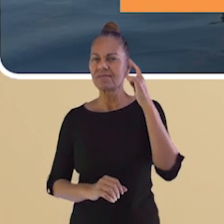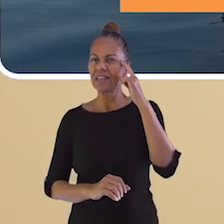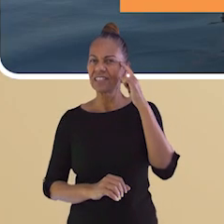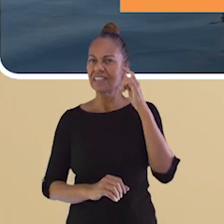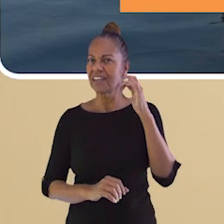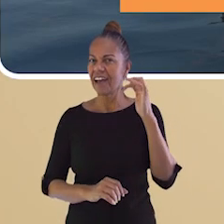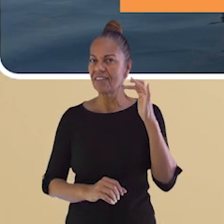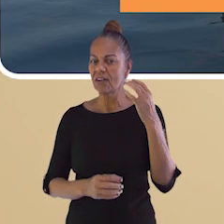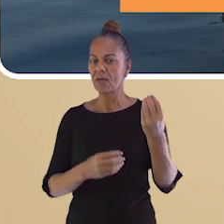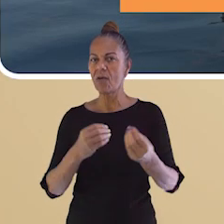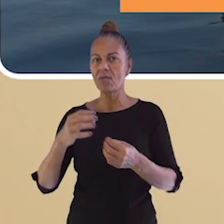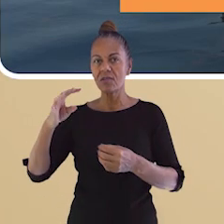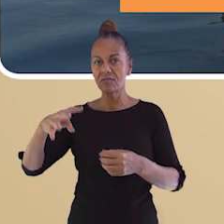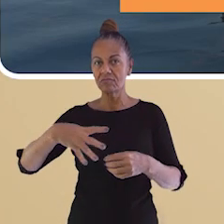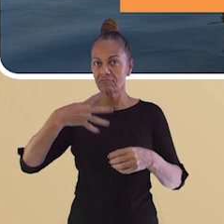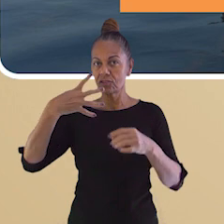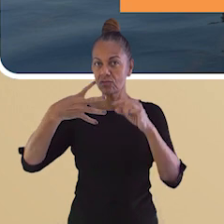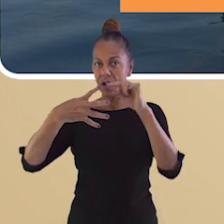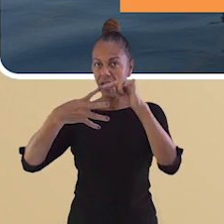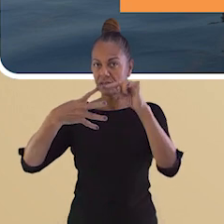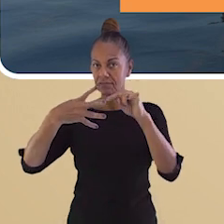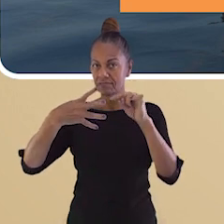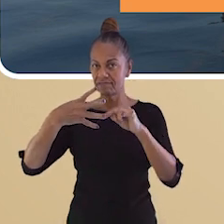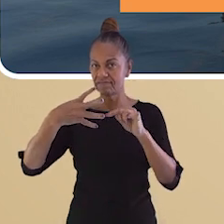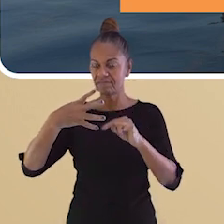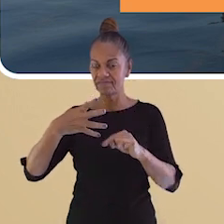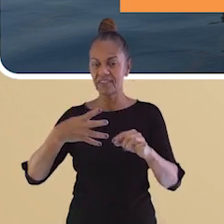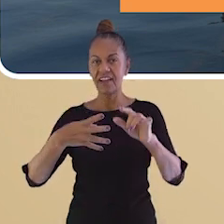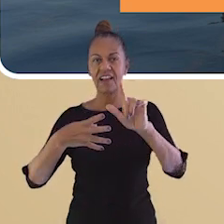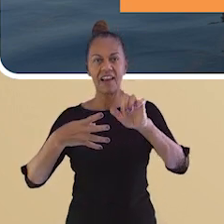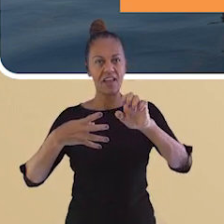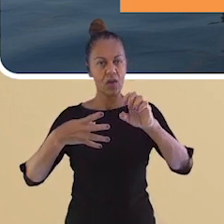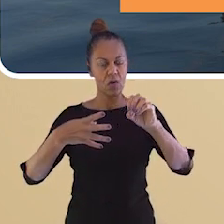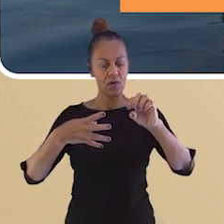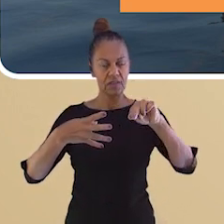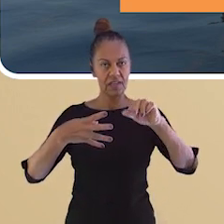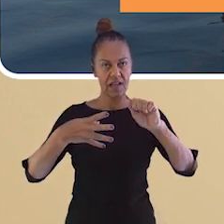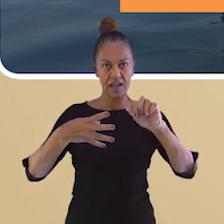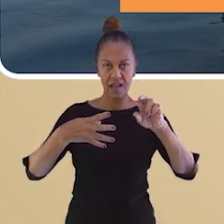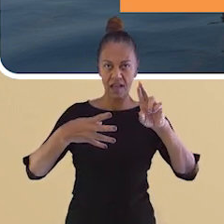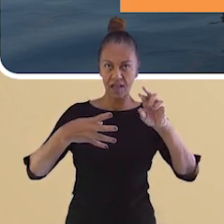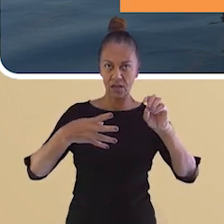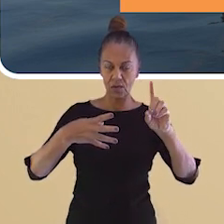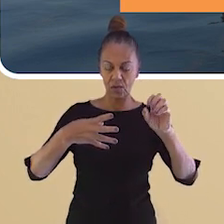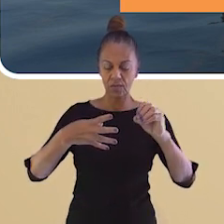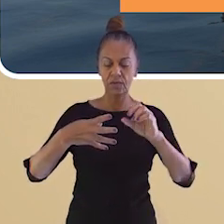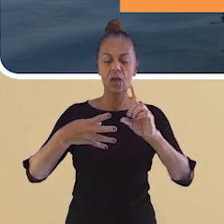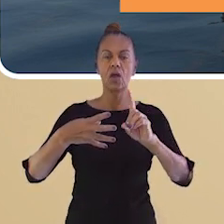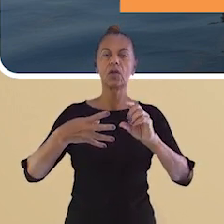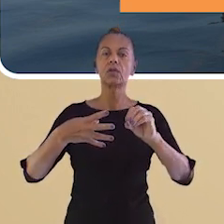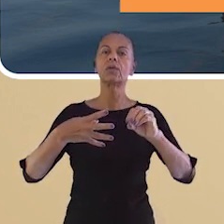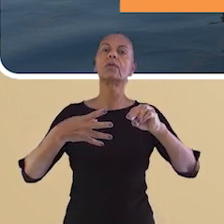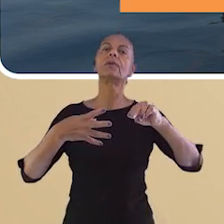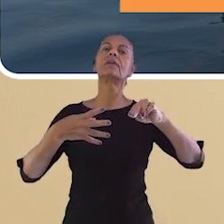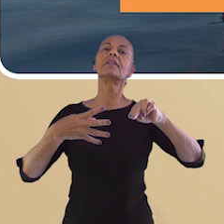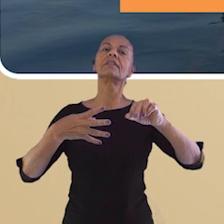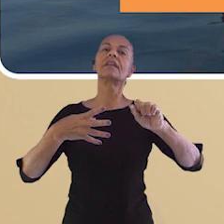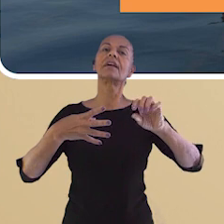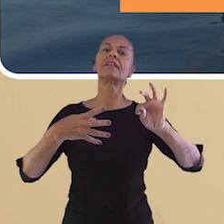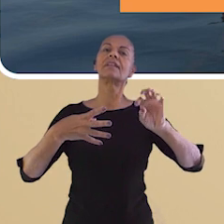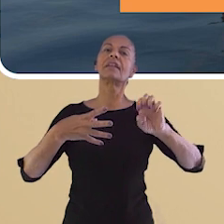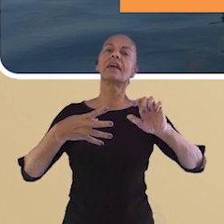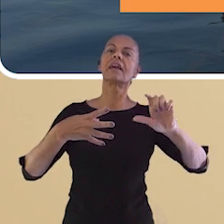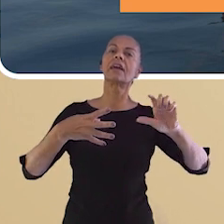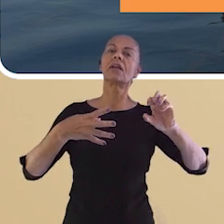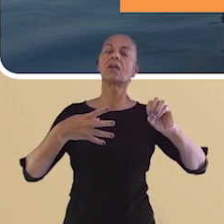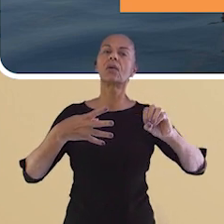que o desenho infantil tivesse tanta arte e história ligados a ele? Vamos relembrar os nomes dos 4 artistas? Leonardo da